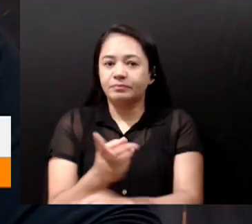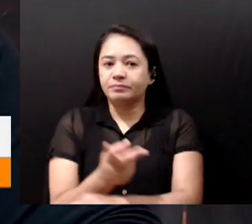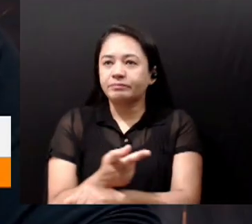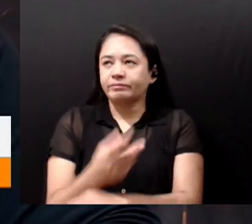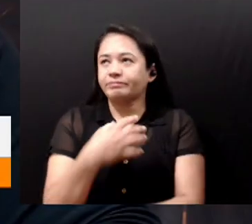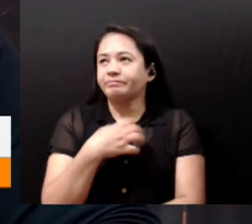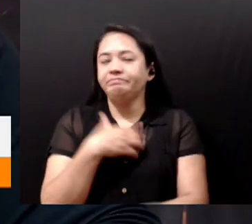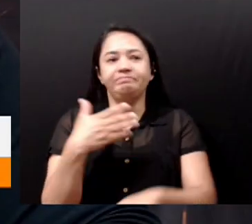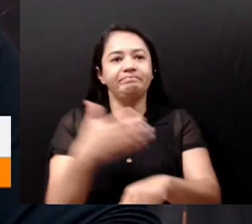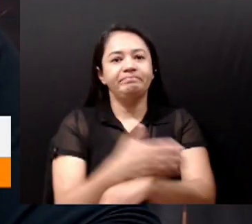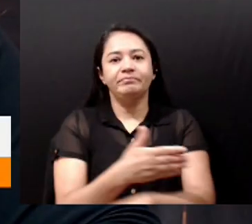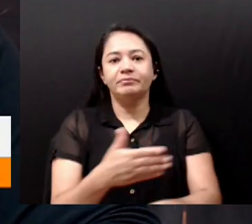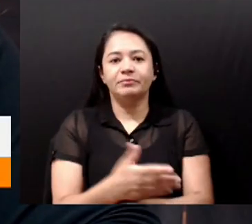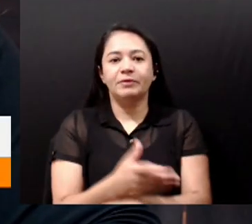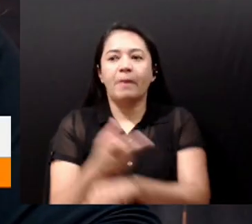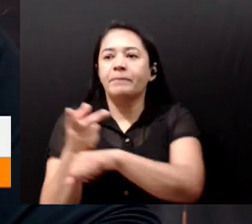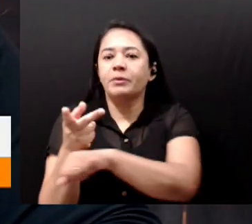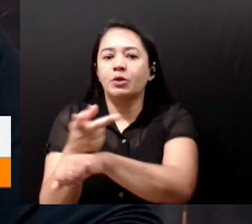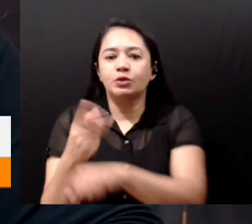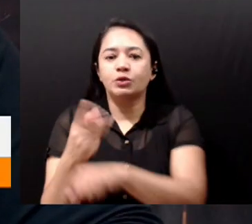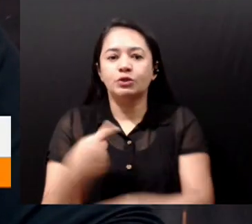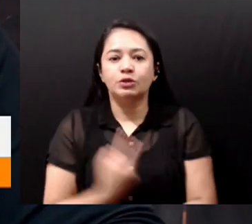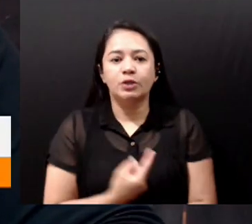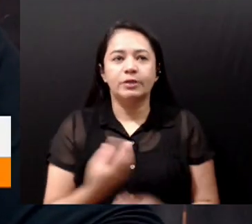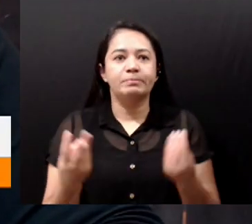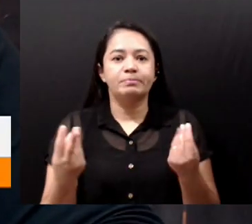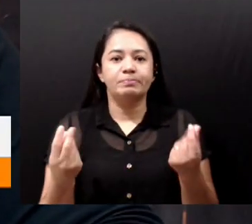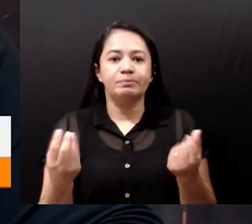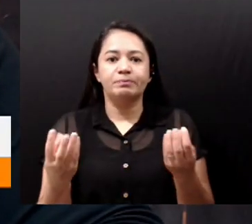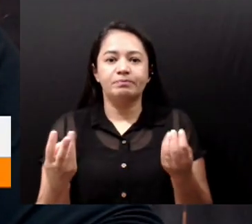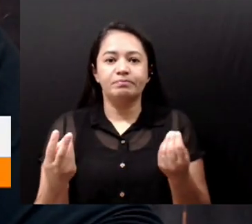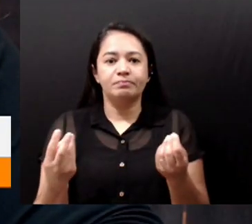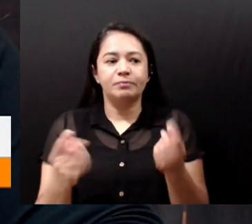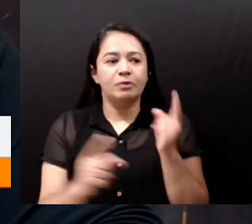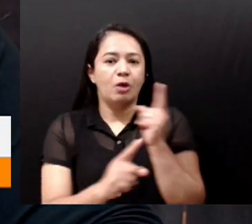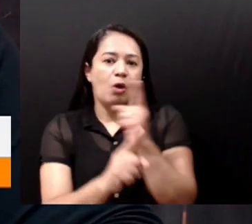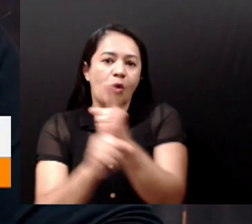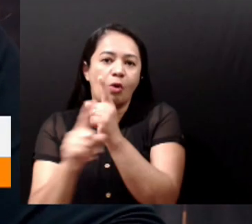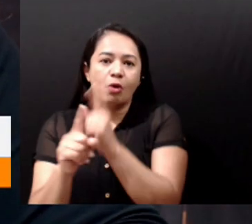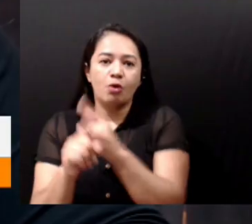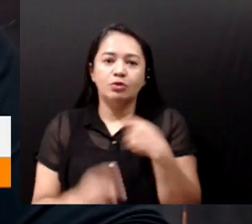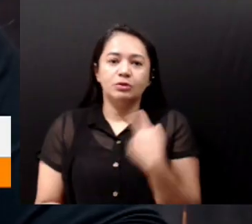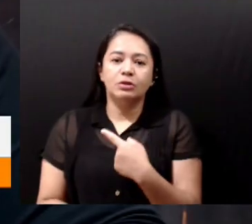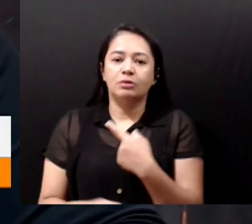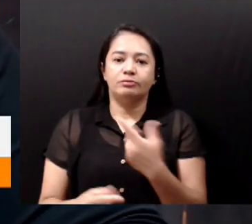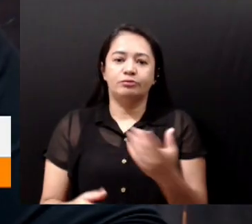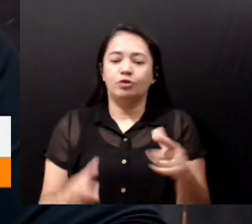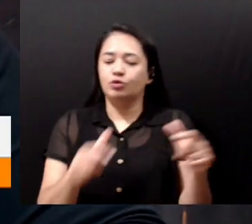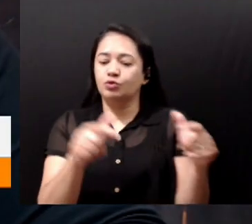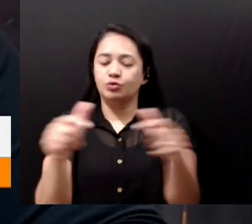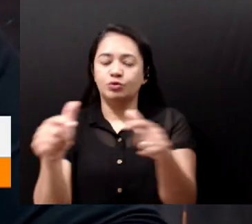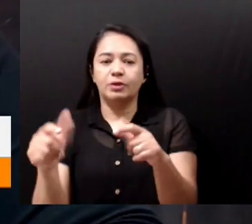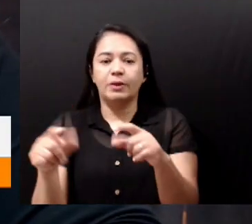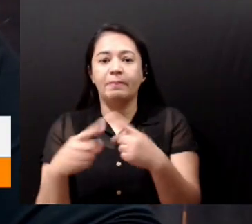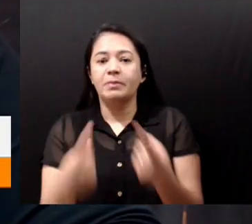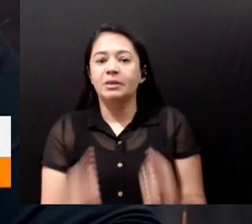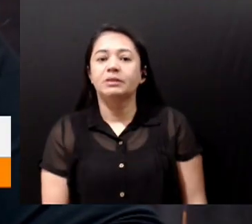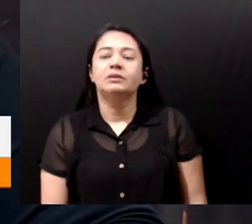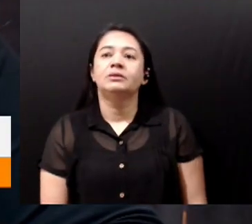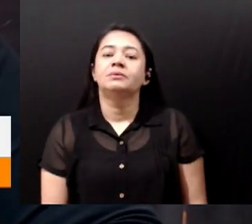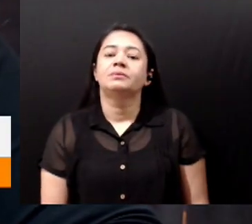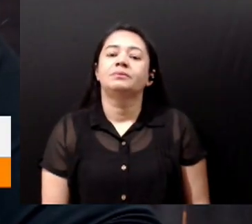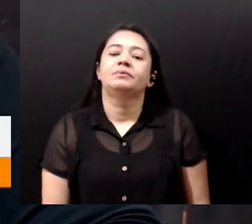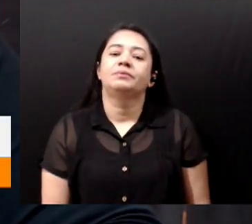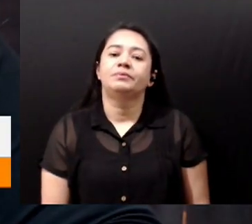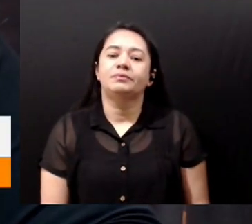uma busca para a gente encontrar o nosso lugar, né? Só que quando a gente não tem essa visão,